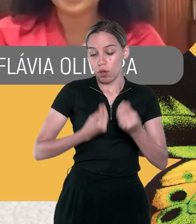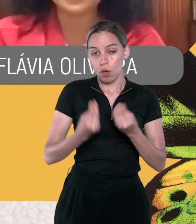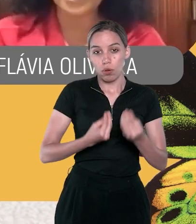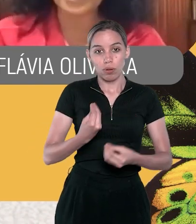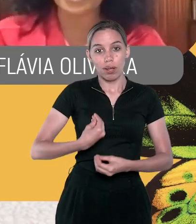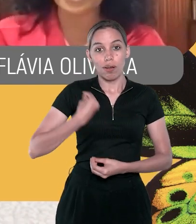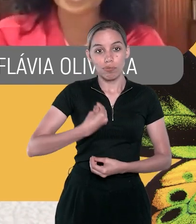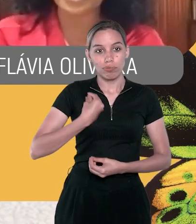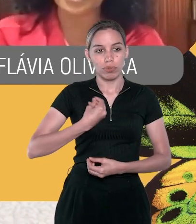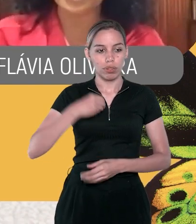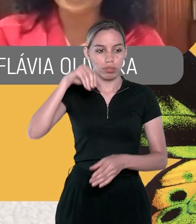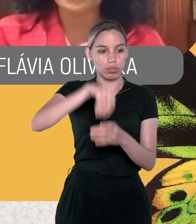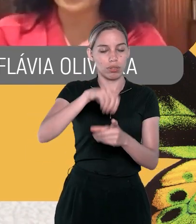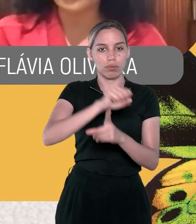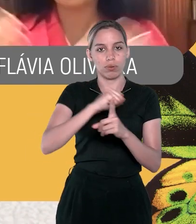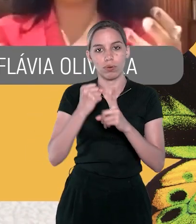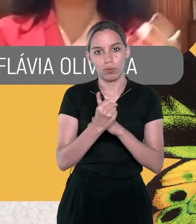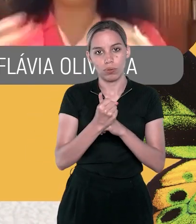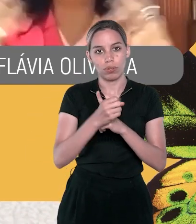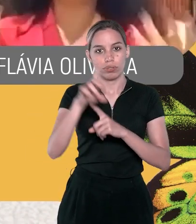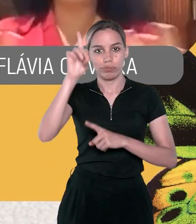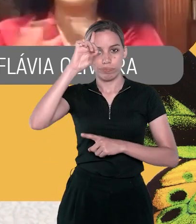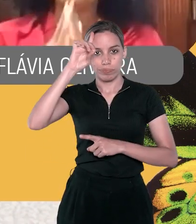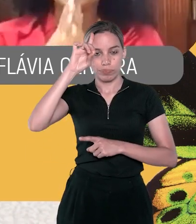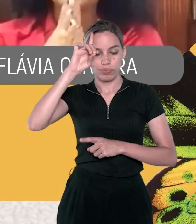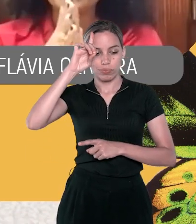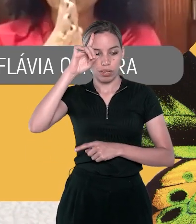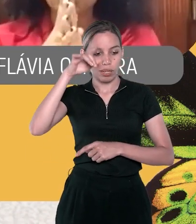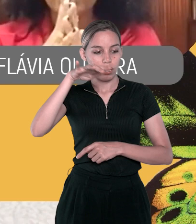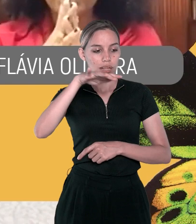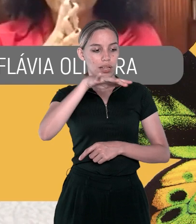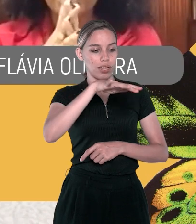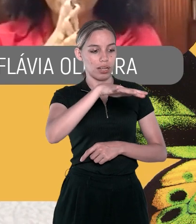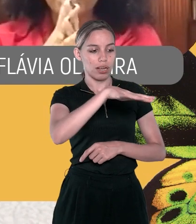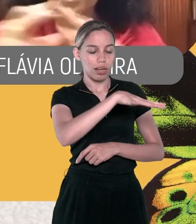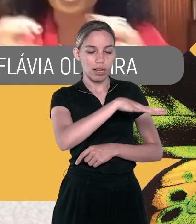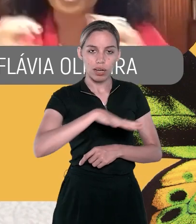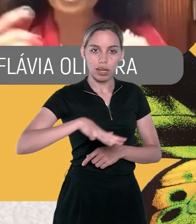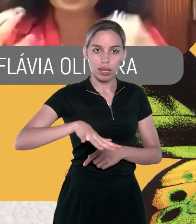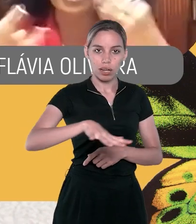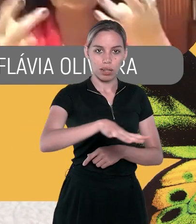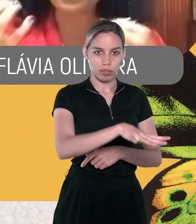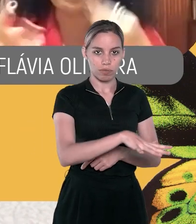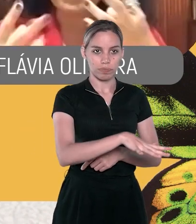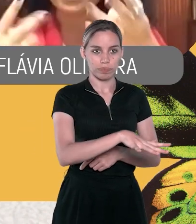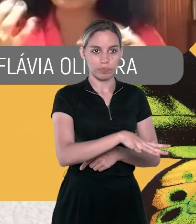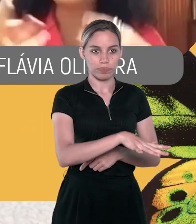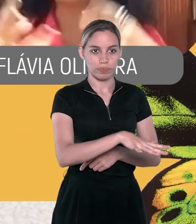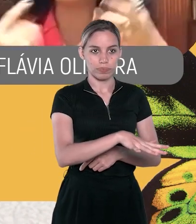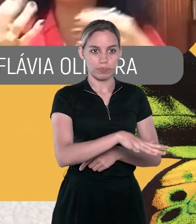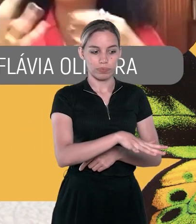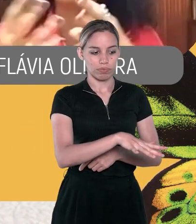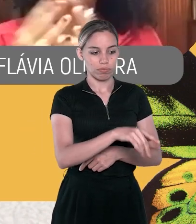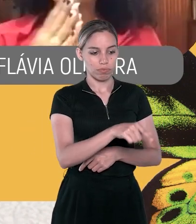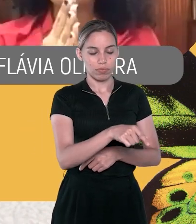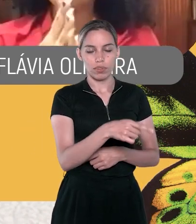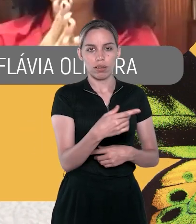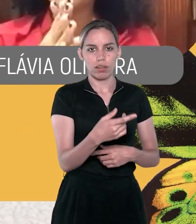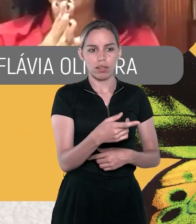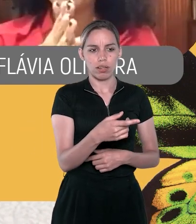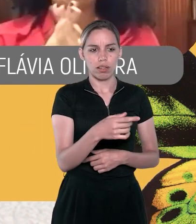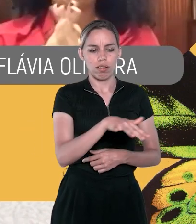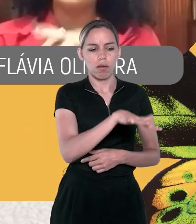cotidiano daquela colônia, né, daquele Brasil que estava surgindo,